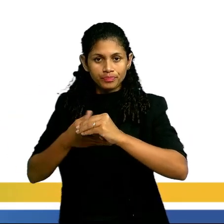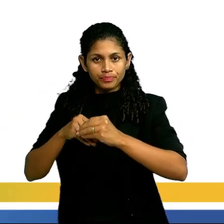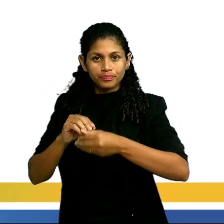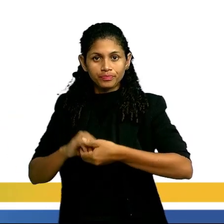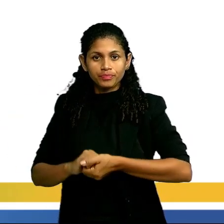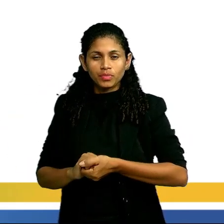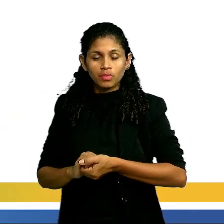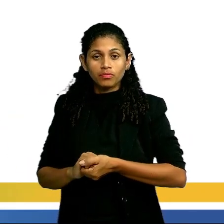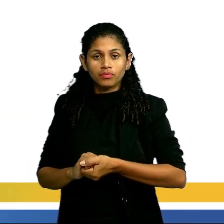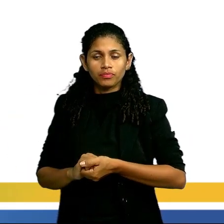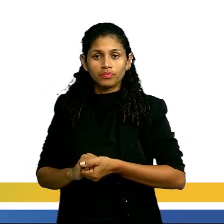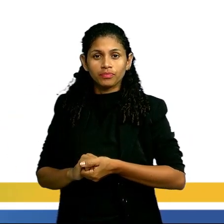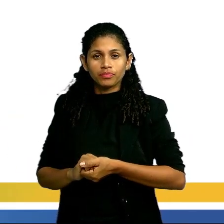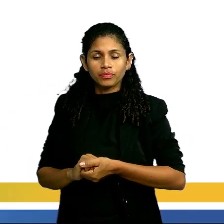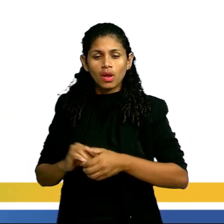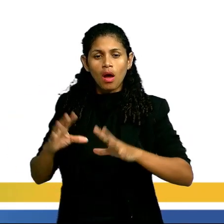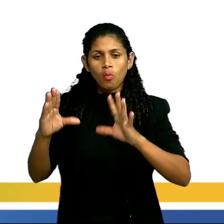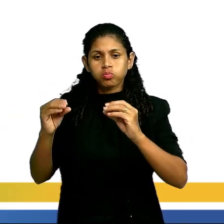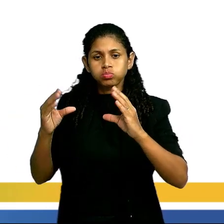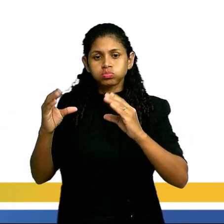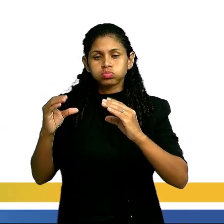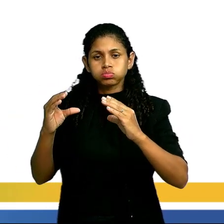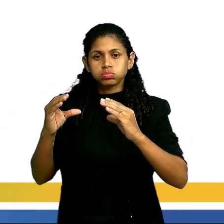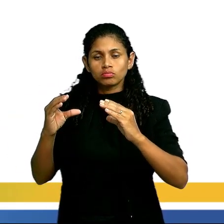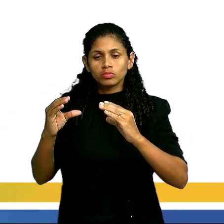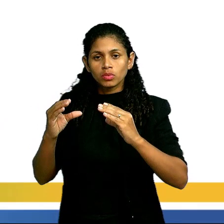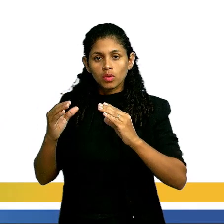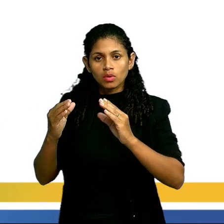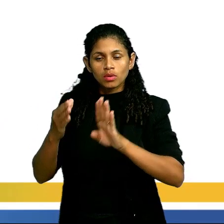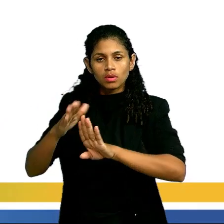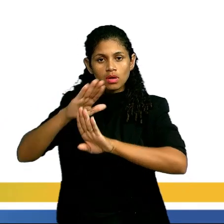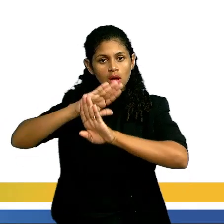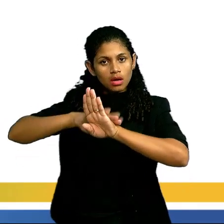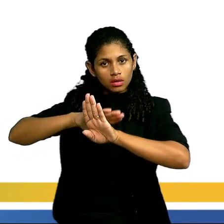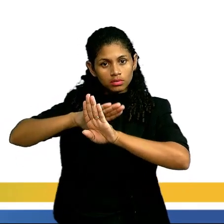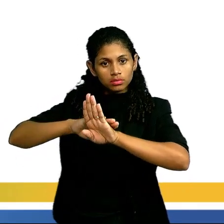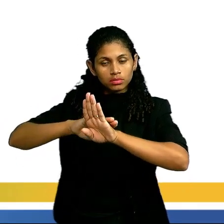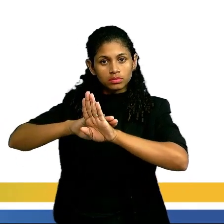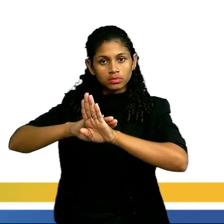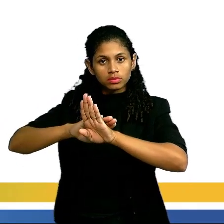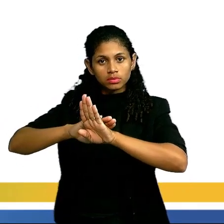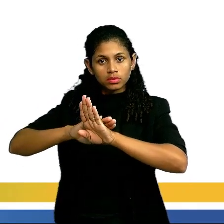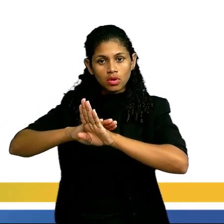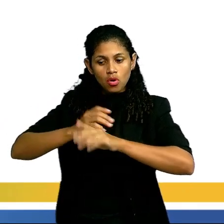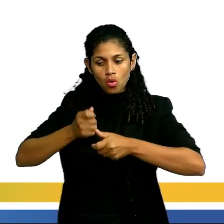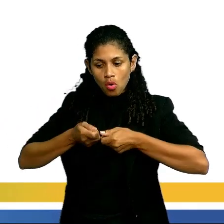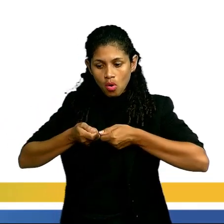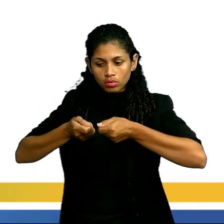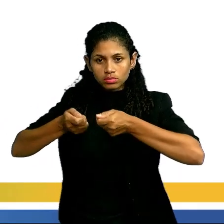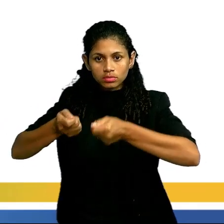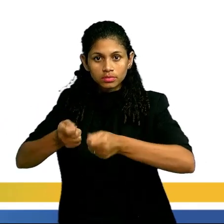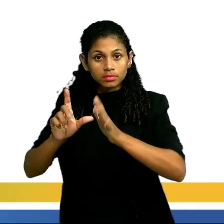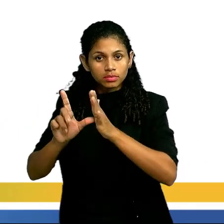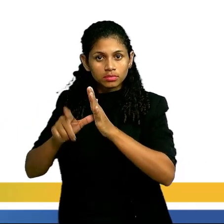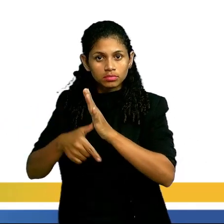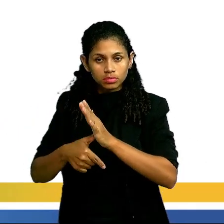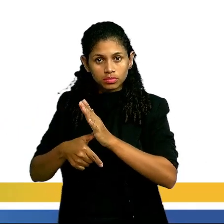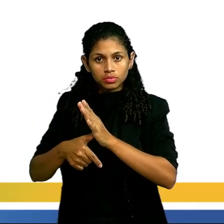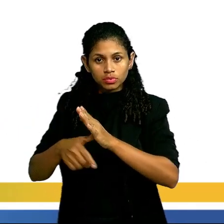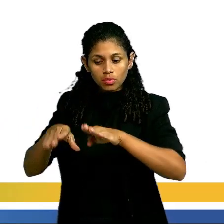que a almofada do encosto seja encaixada depois sobre a almofada do